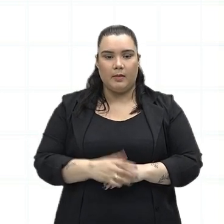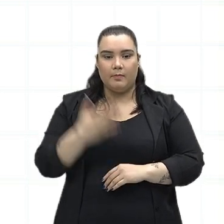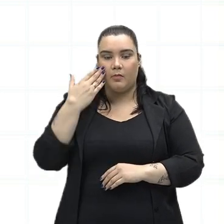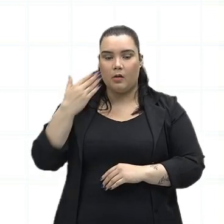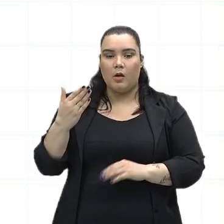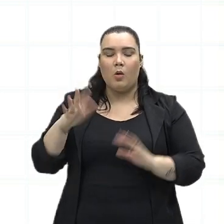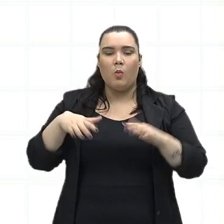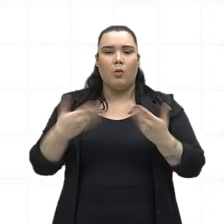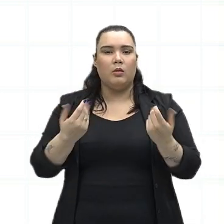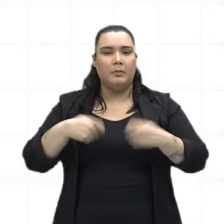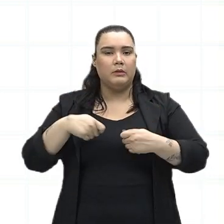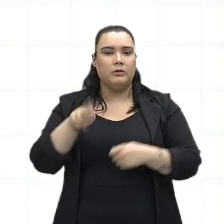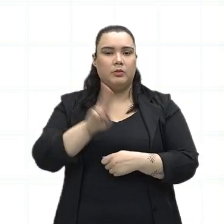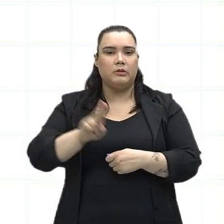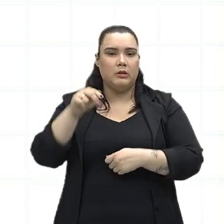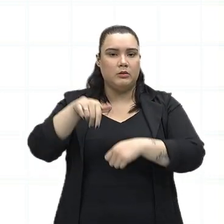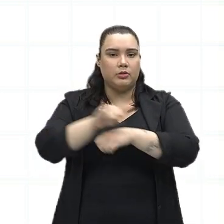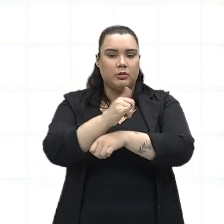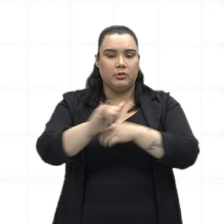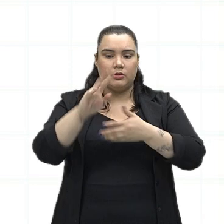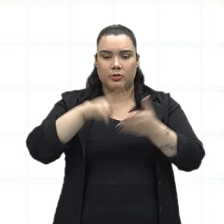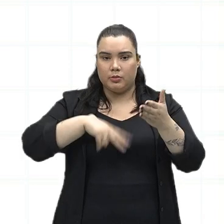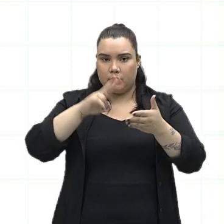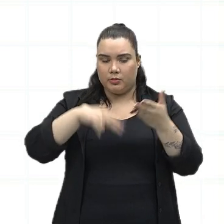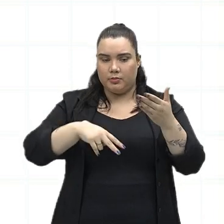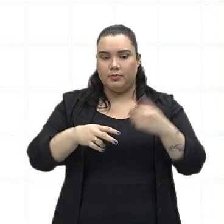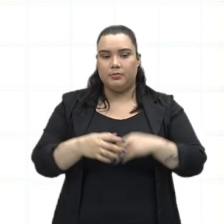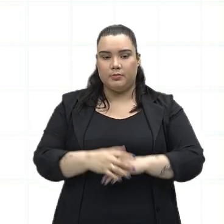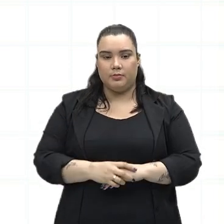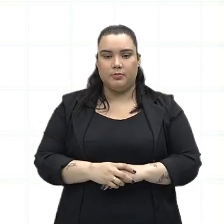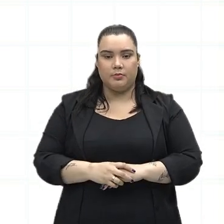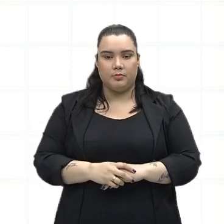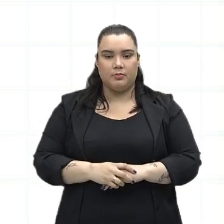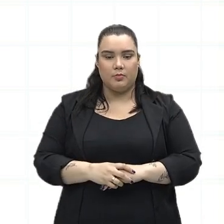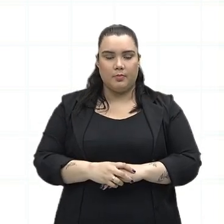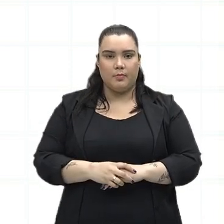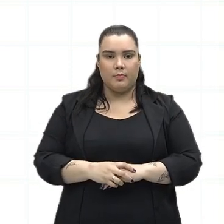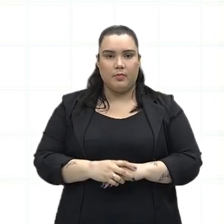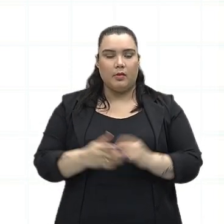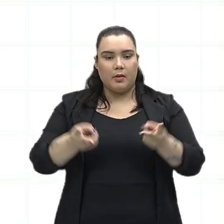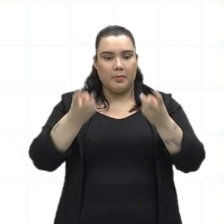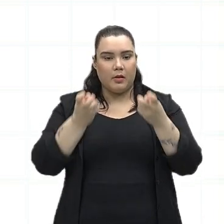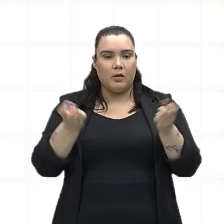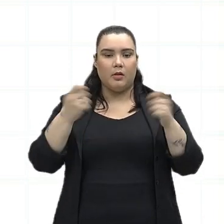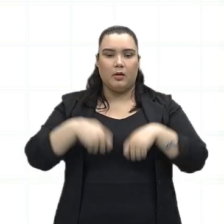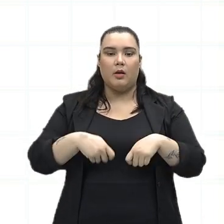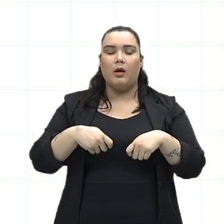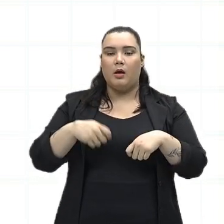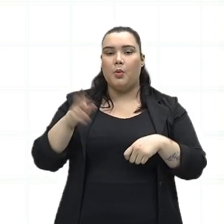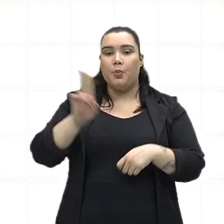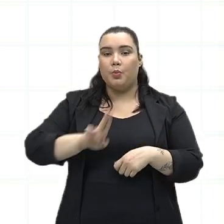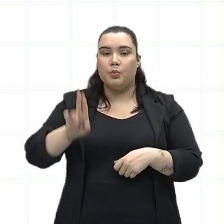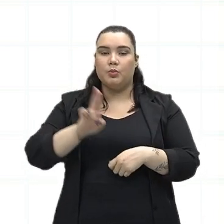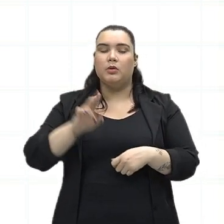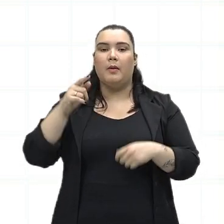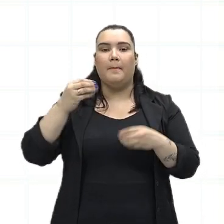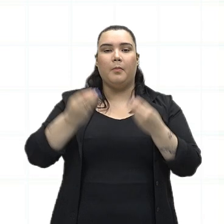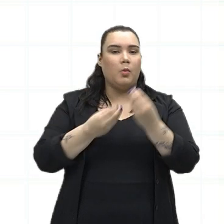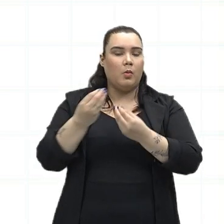utilizar o scanning. Observem que nós vamos utilizar o scanning para encontrar, né,